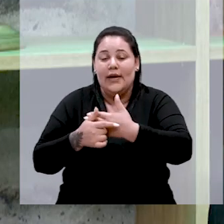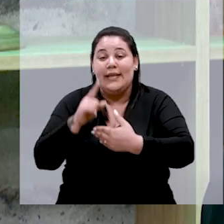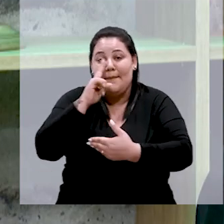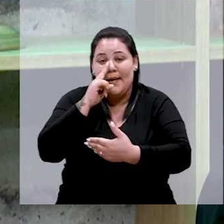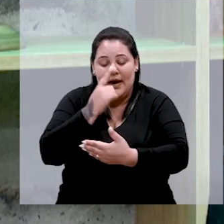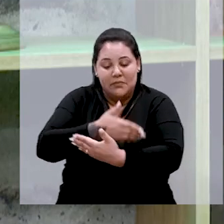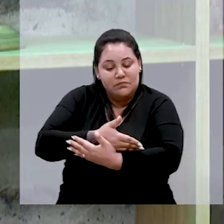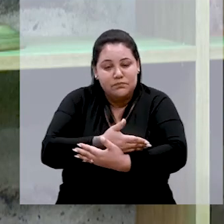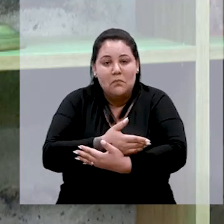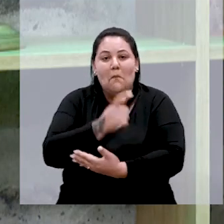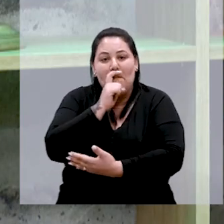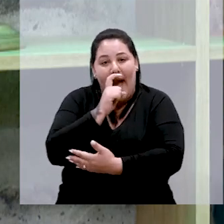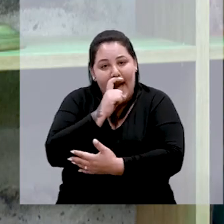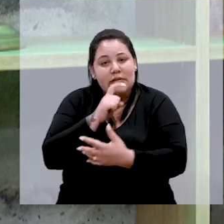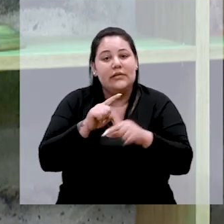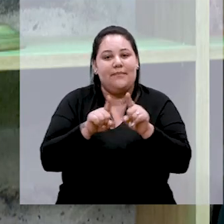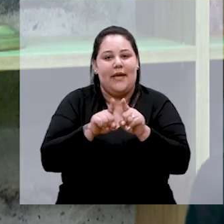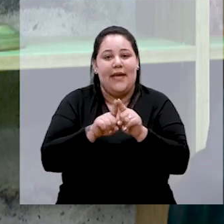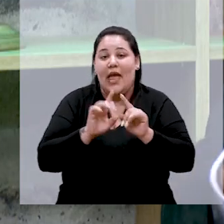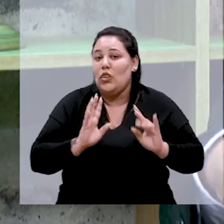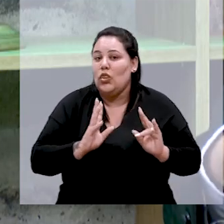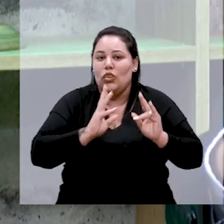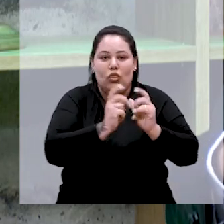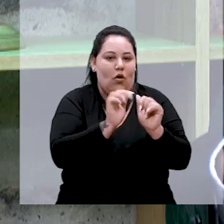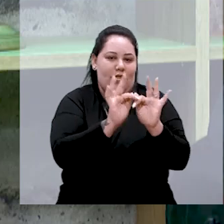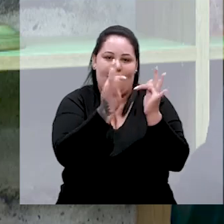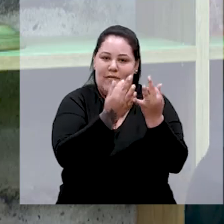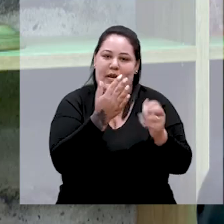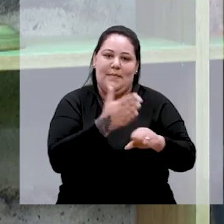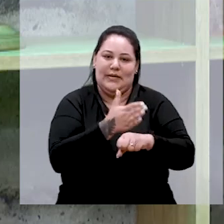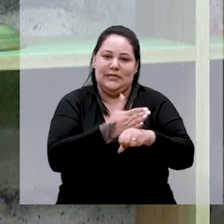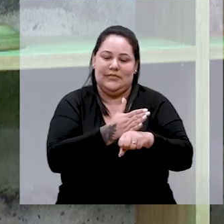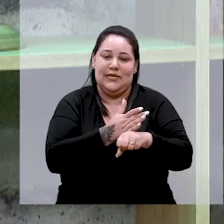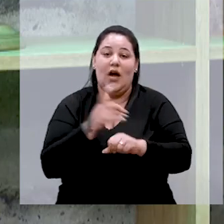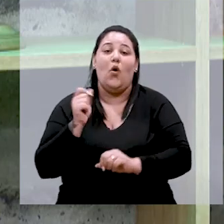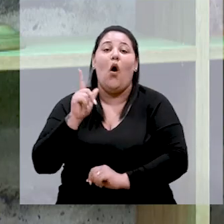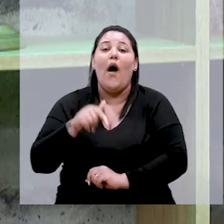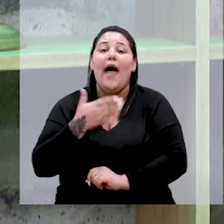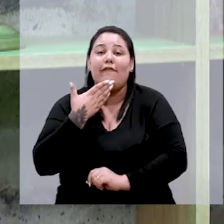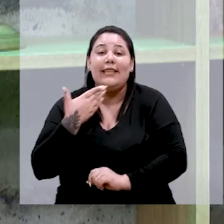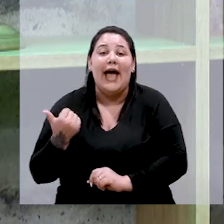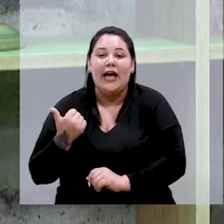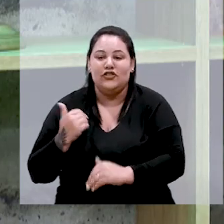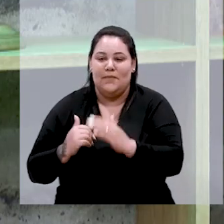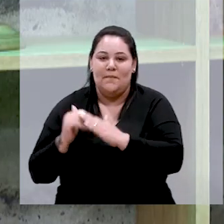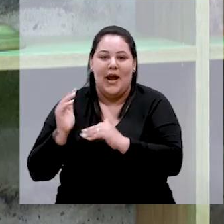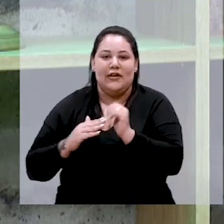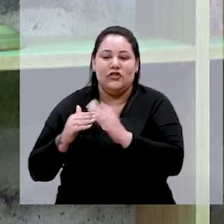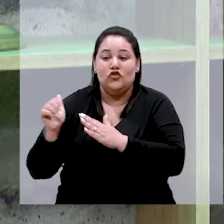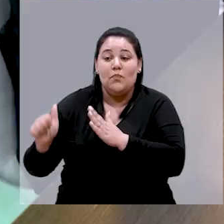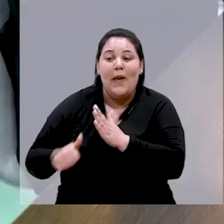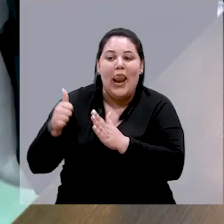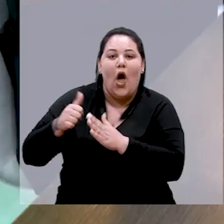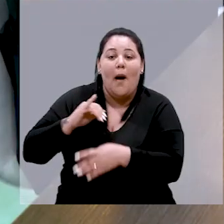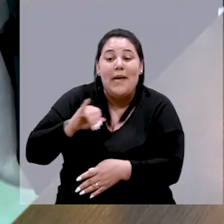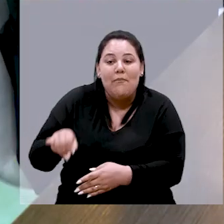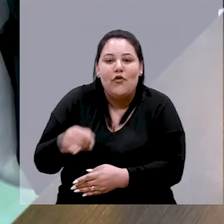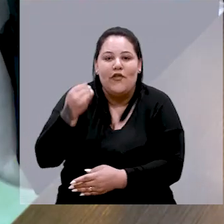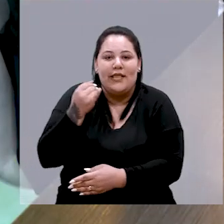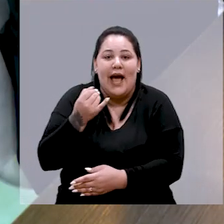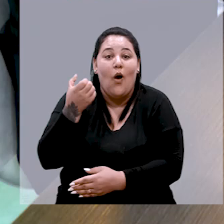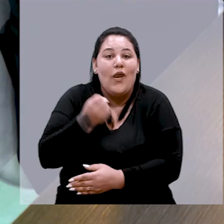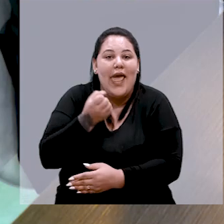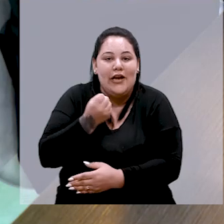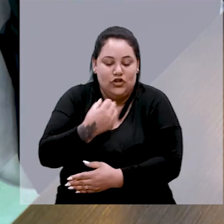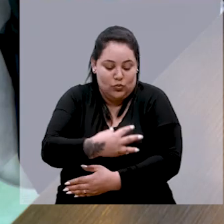e da maternidade, paternidade, enfim, é toda a família envolvida. Qual o benefício prático de um melhor aproveitamento